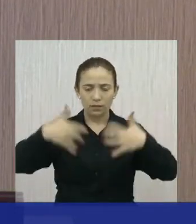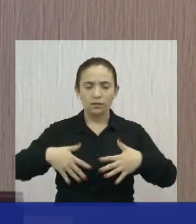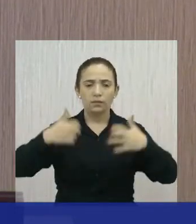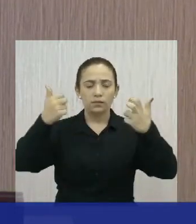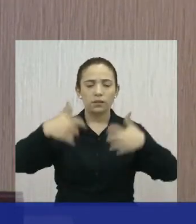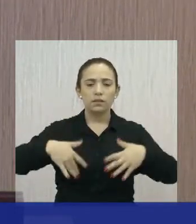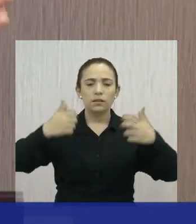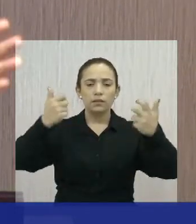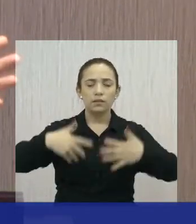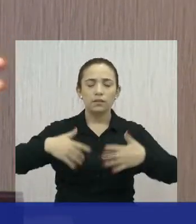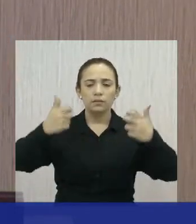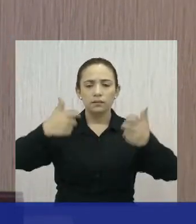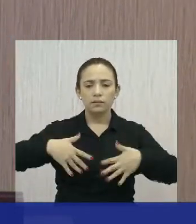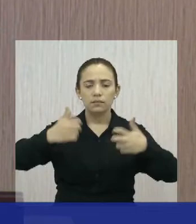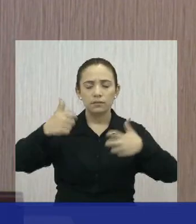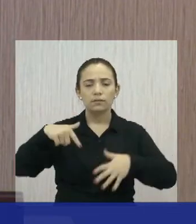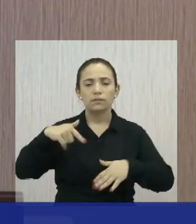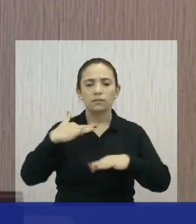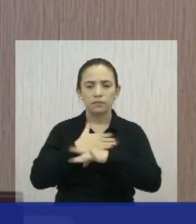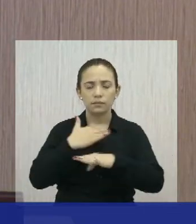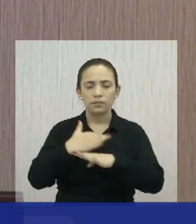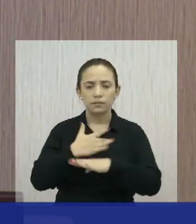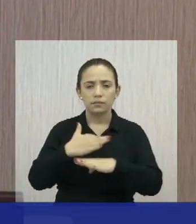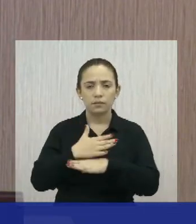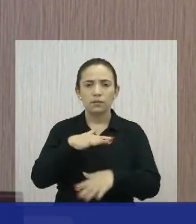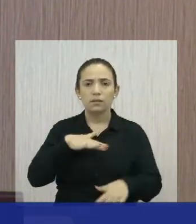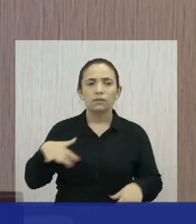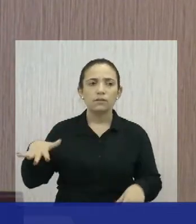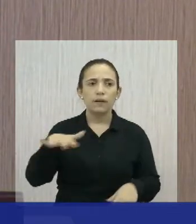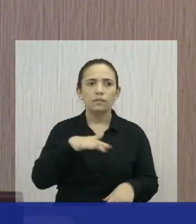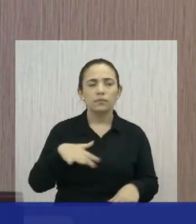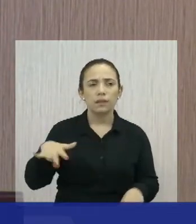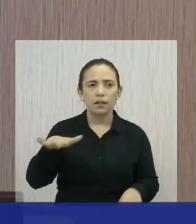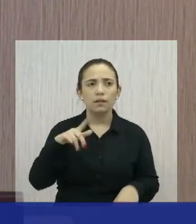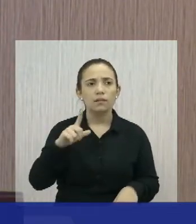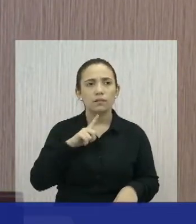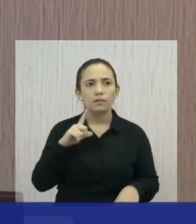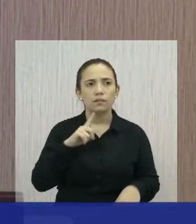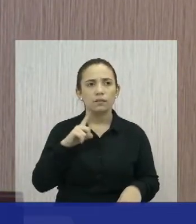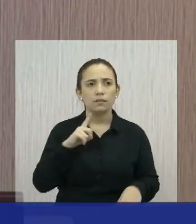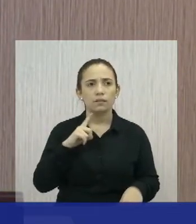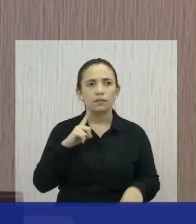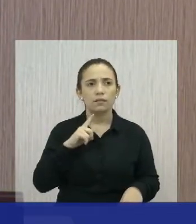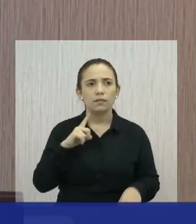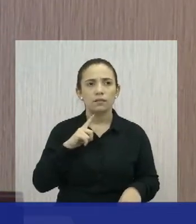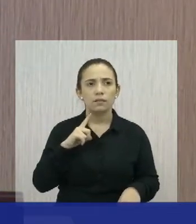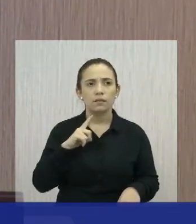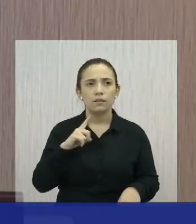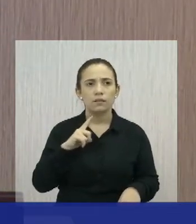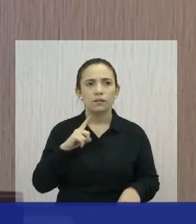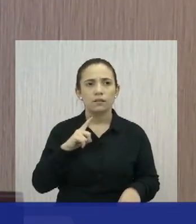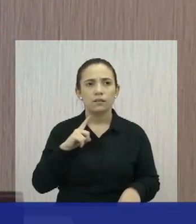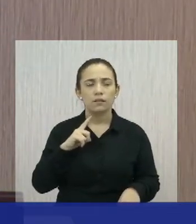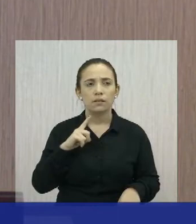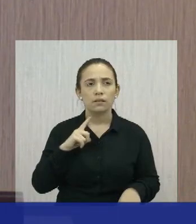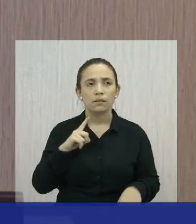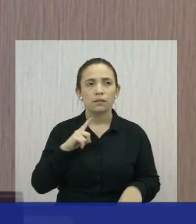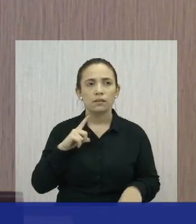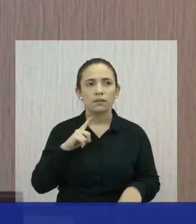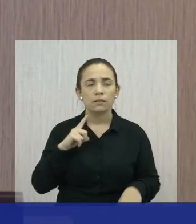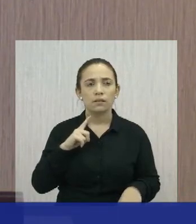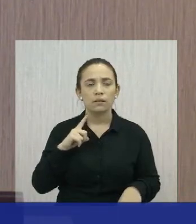cidade, gestar uma cidade como essa e administrá-la. Senhores, vocês não imaginam, senhoras, como também é difícil